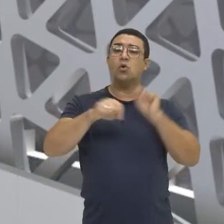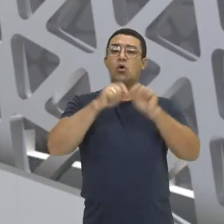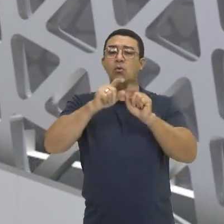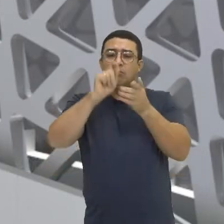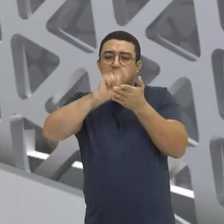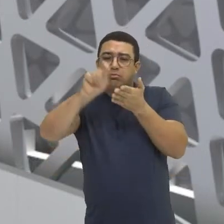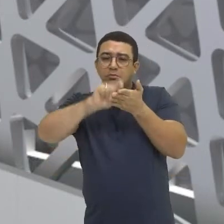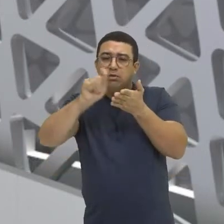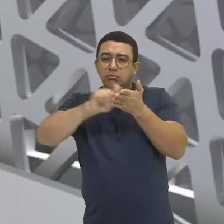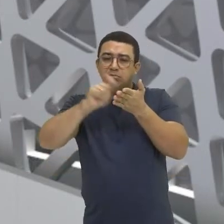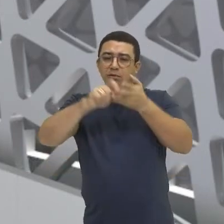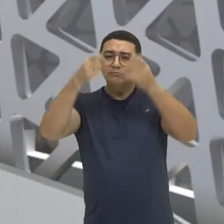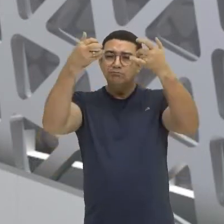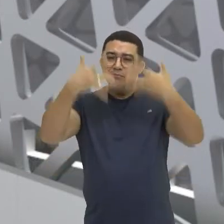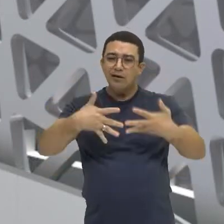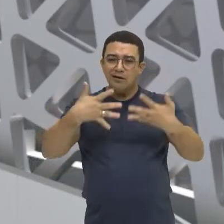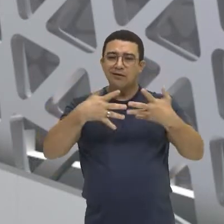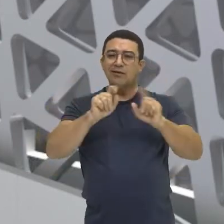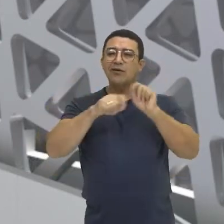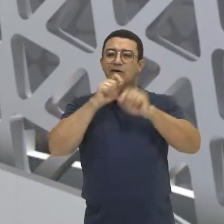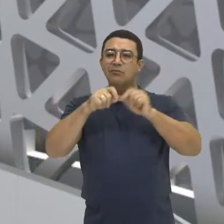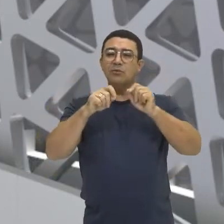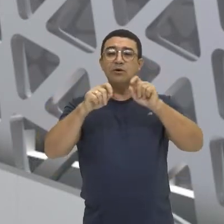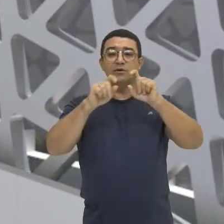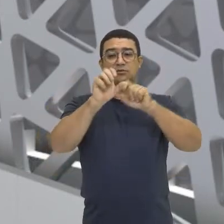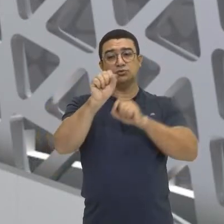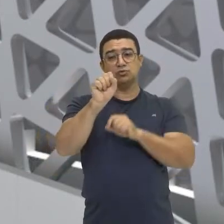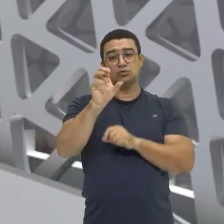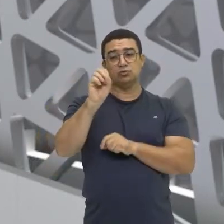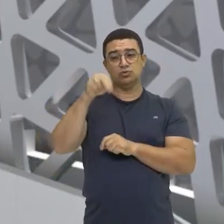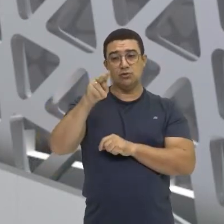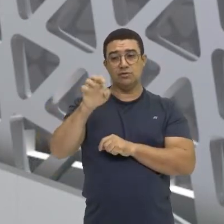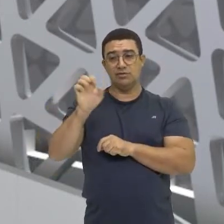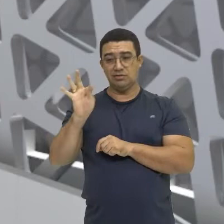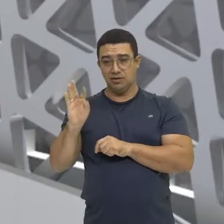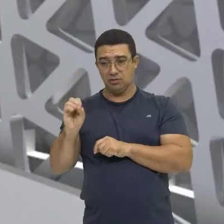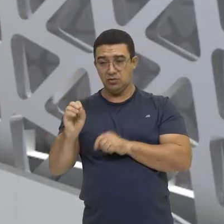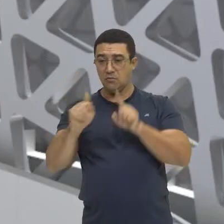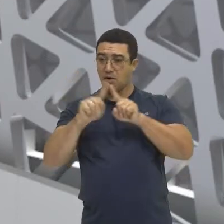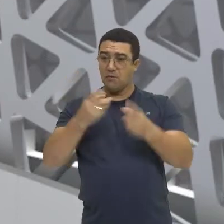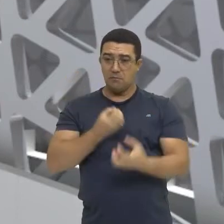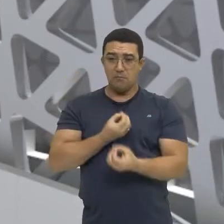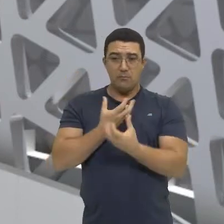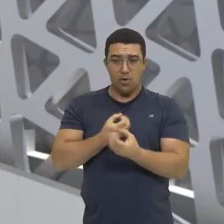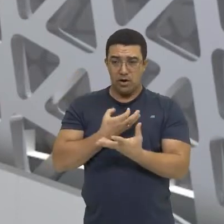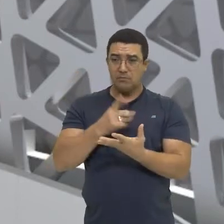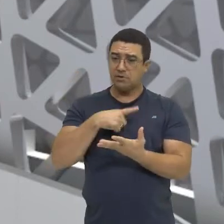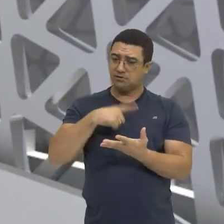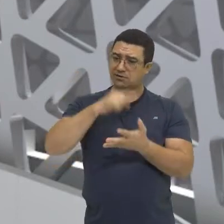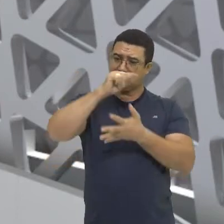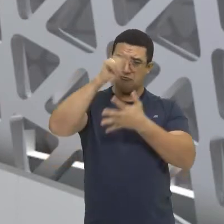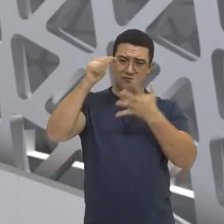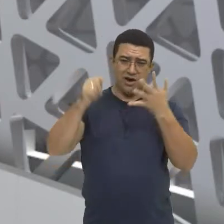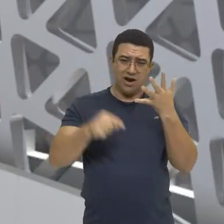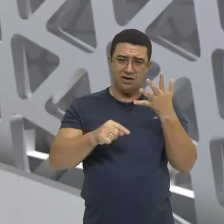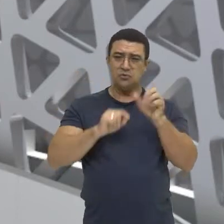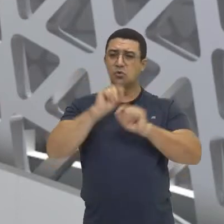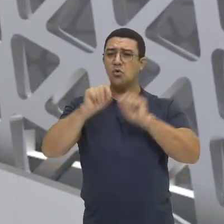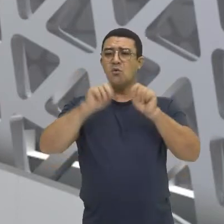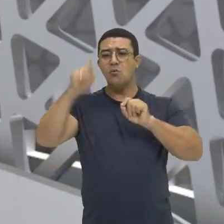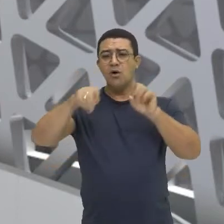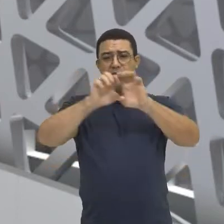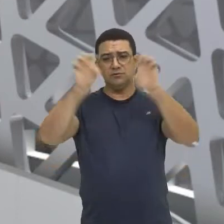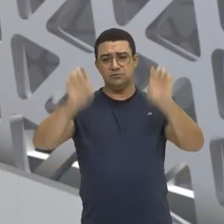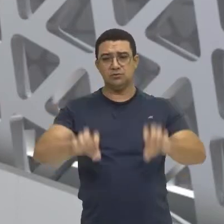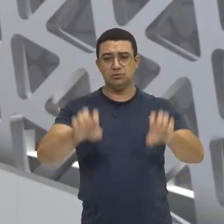soneto é constituído. Agora, é claro que o poema ele vai ter várias outras formas de como ele é